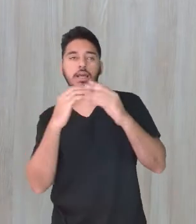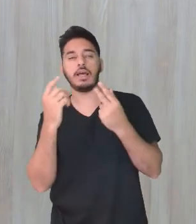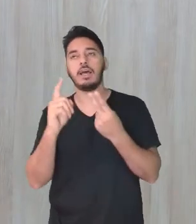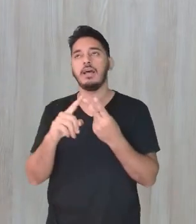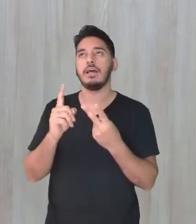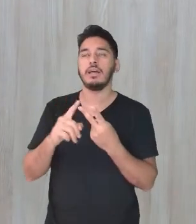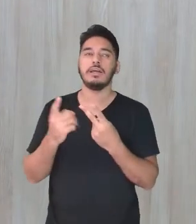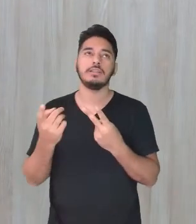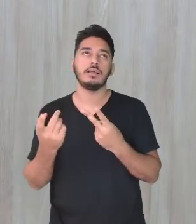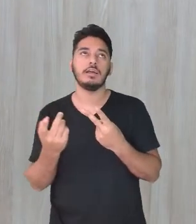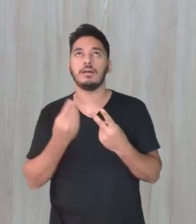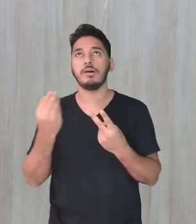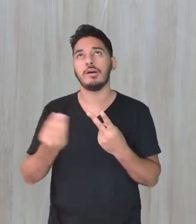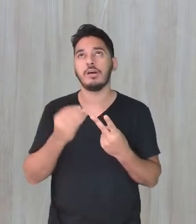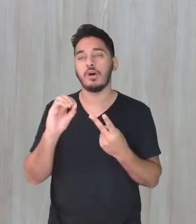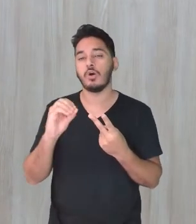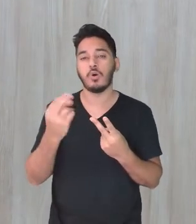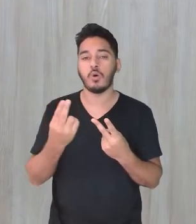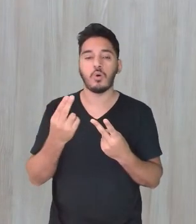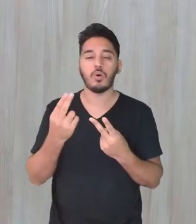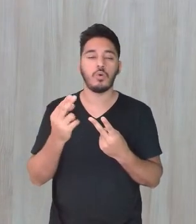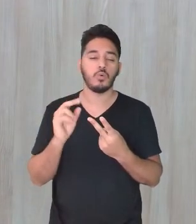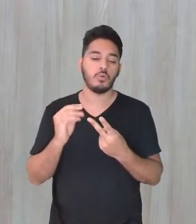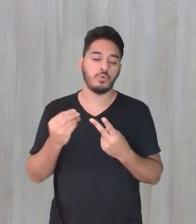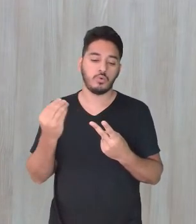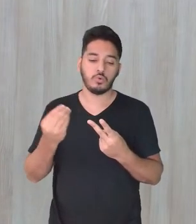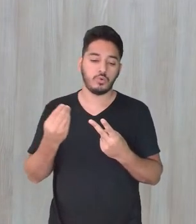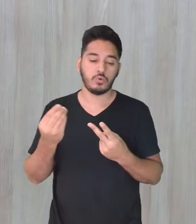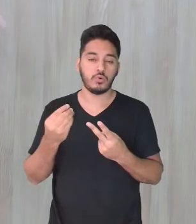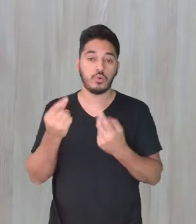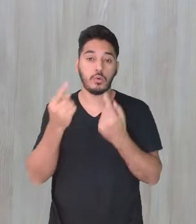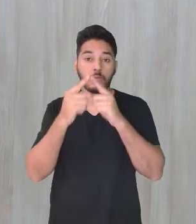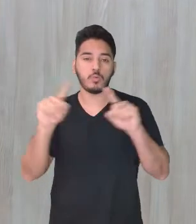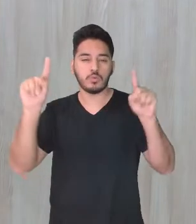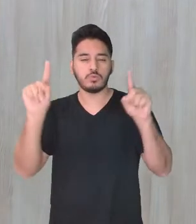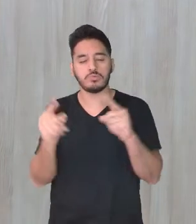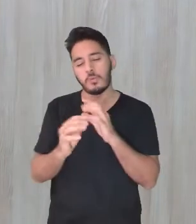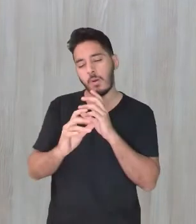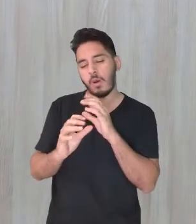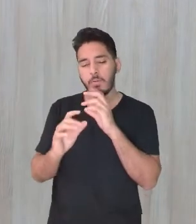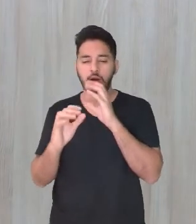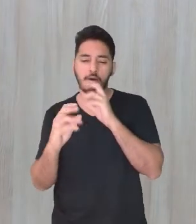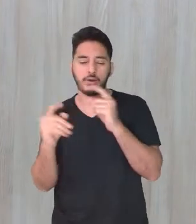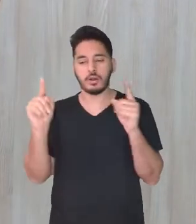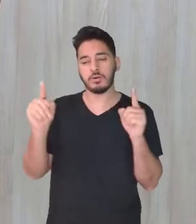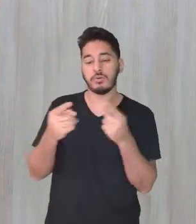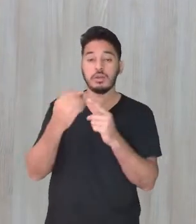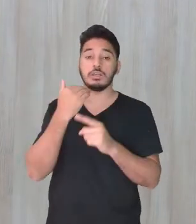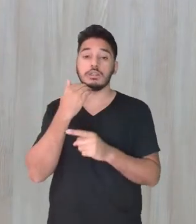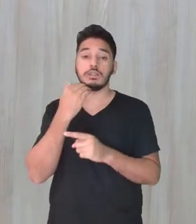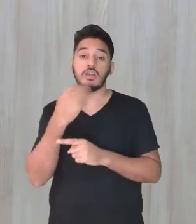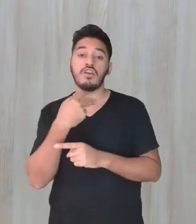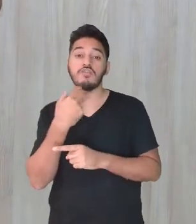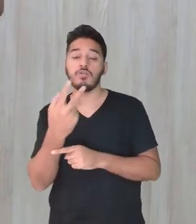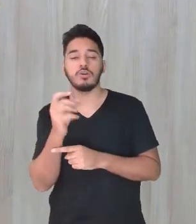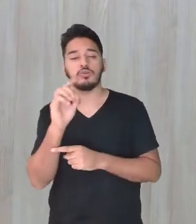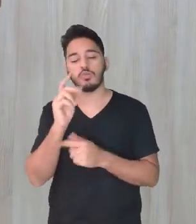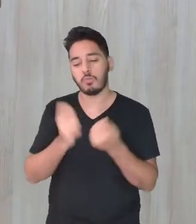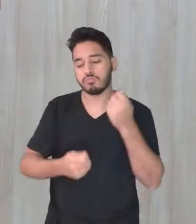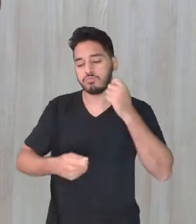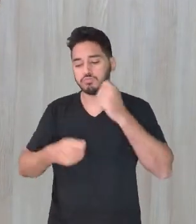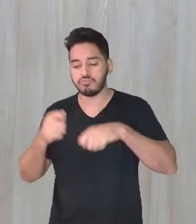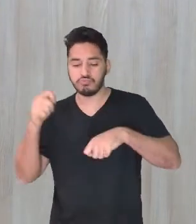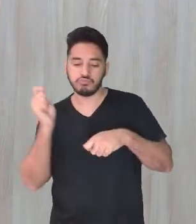ou seja uma trilha de instrumentos musicais, né, de repente não tem voz, mas tem a música ali só com